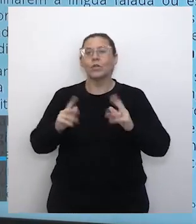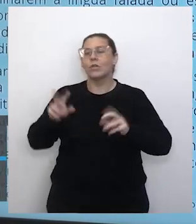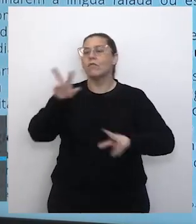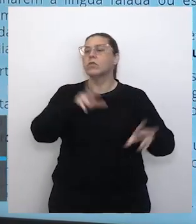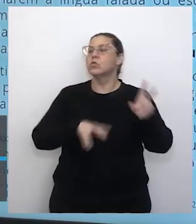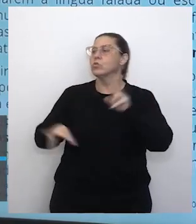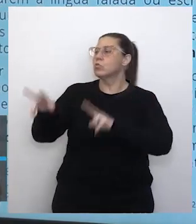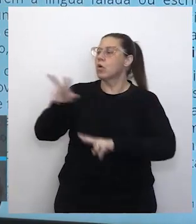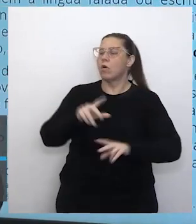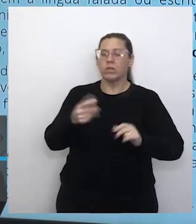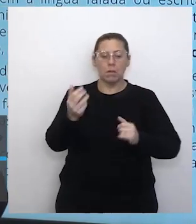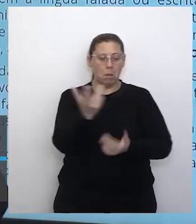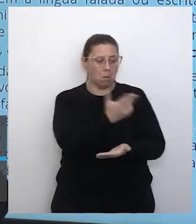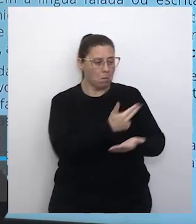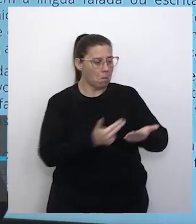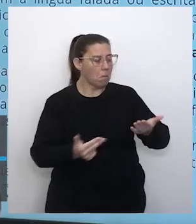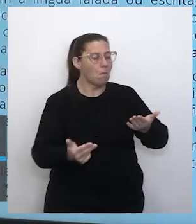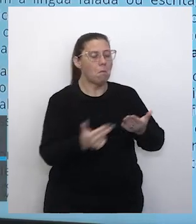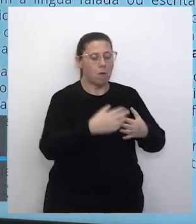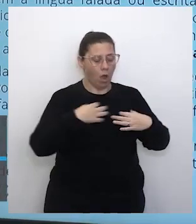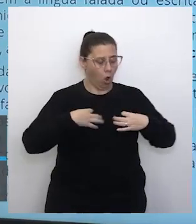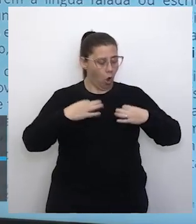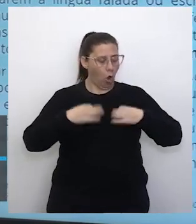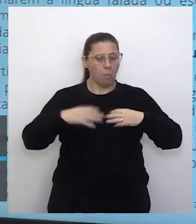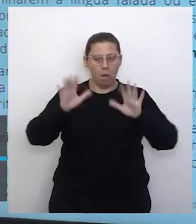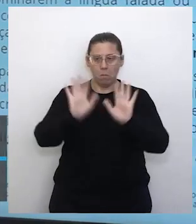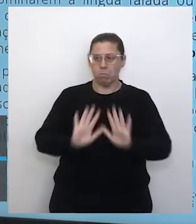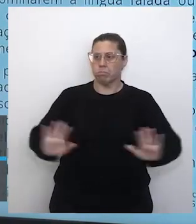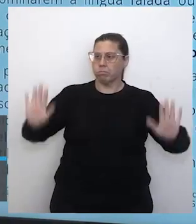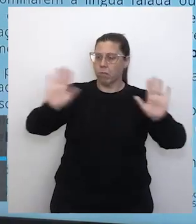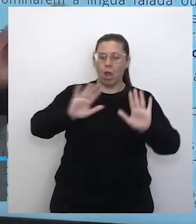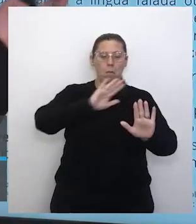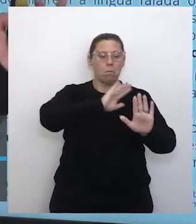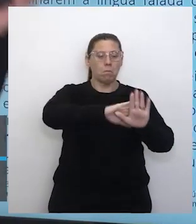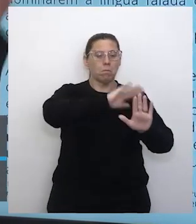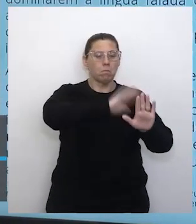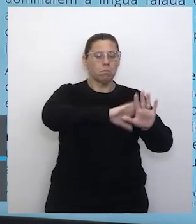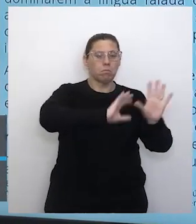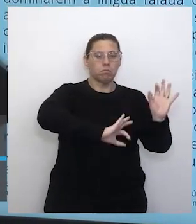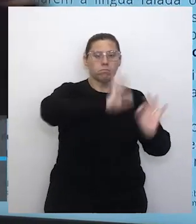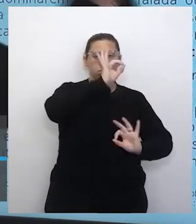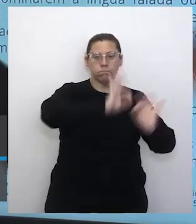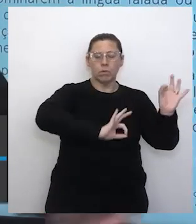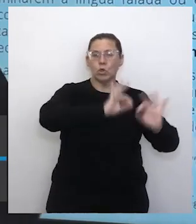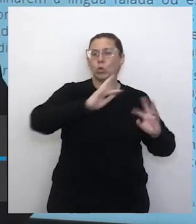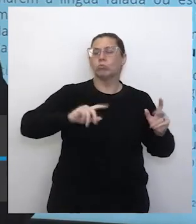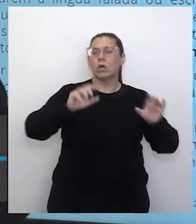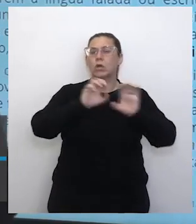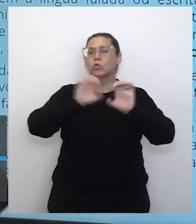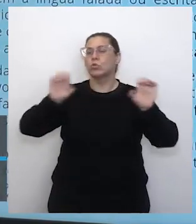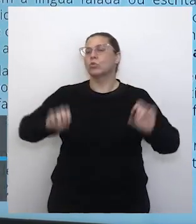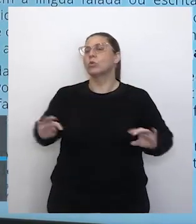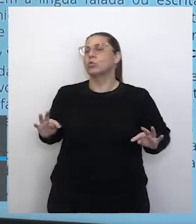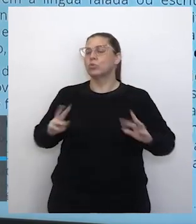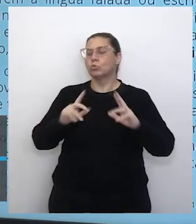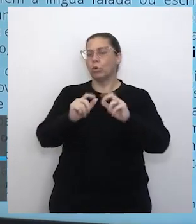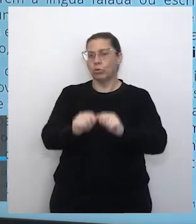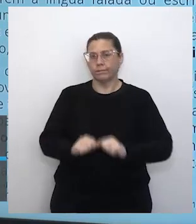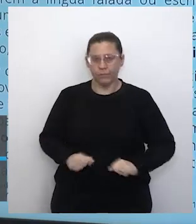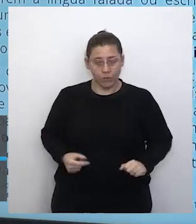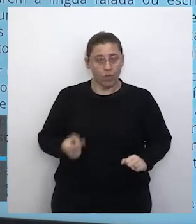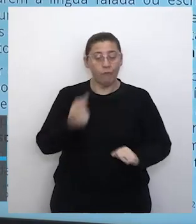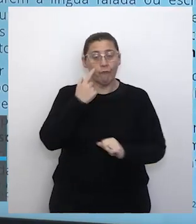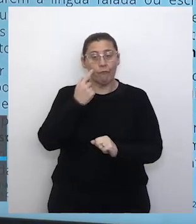Eu vou ter que desenhar figurino, eu vou ter que desenhar cenário, eu vou ter que desenhar, estruturas, enfim. Eu vou ter que fazer